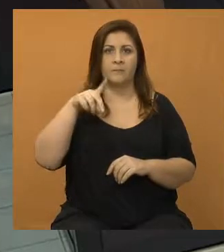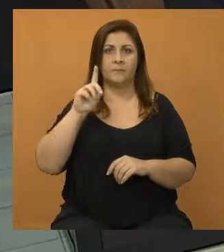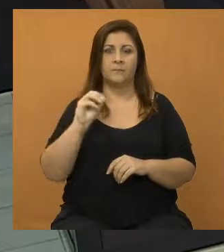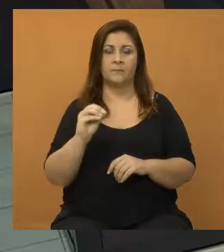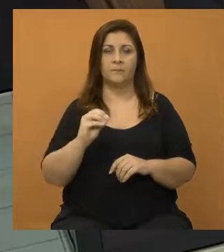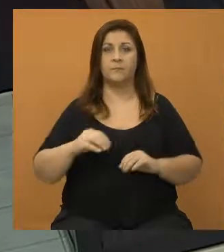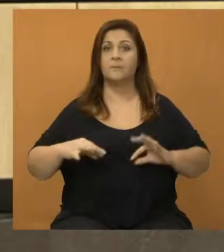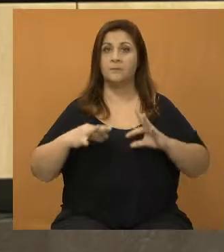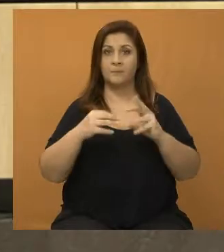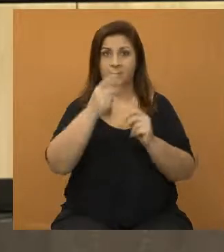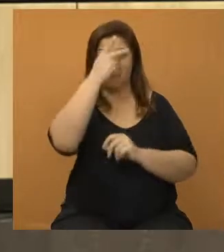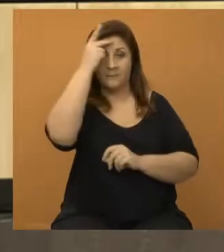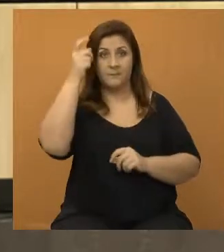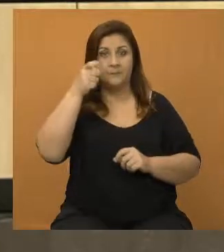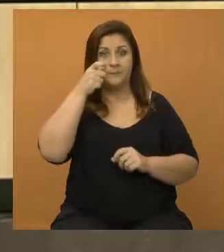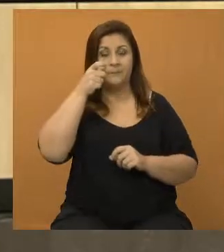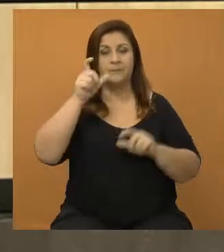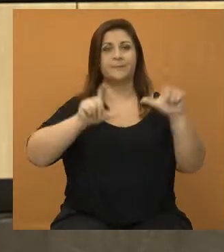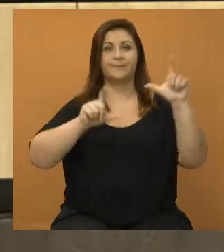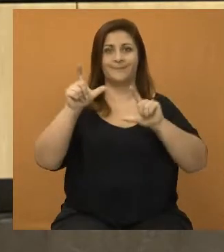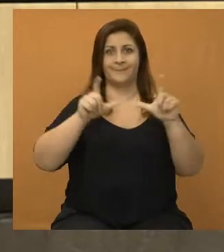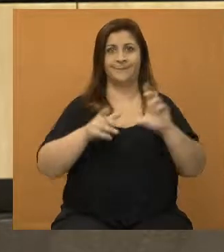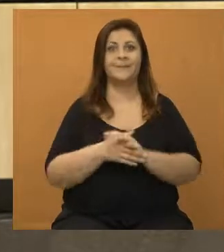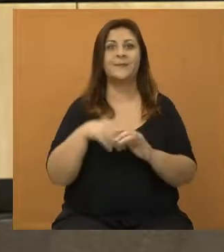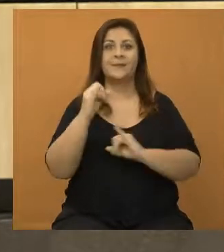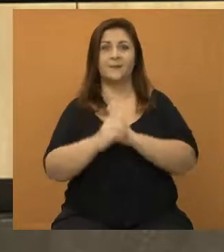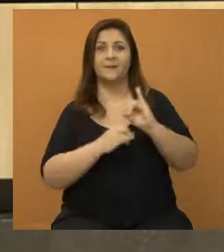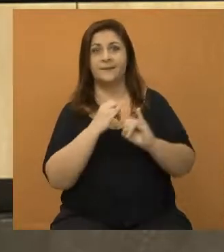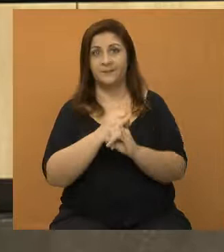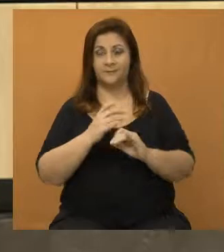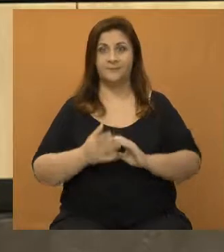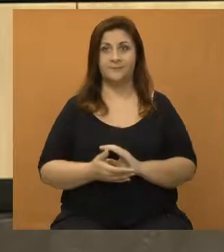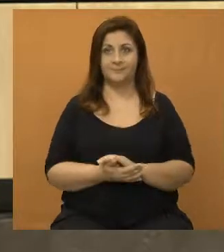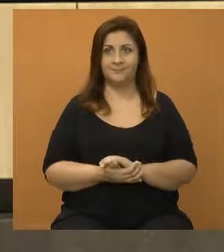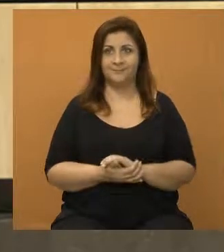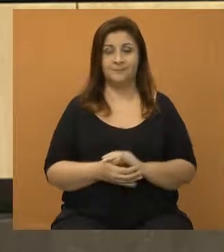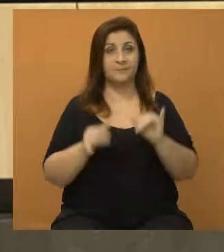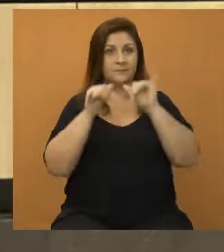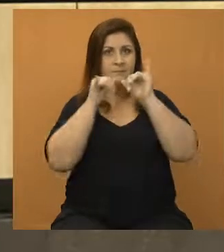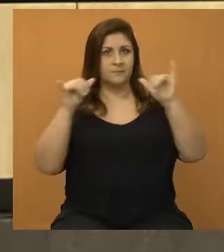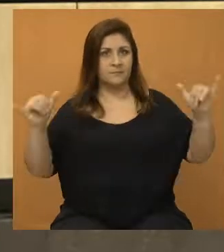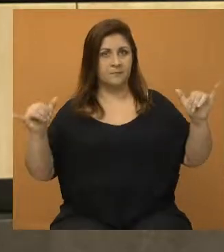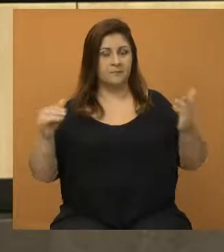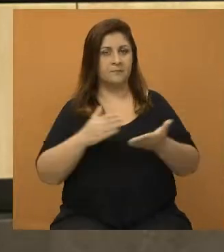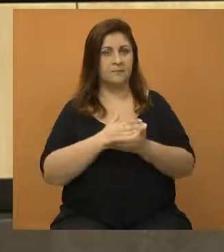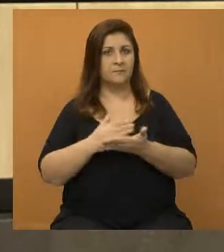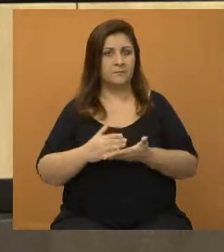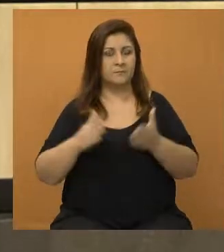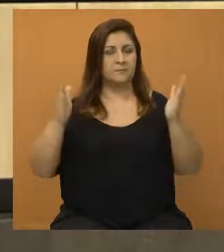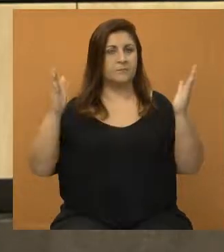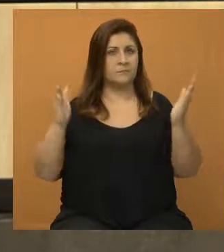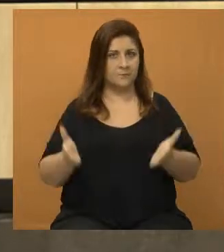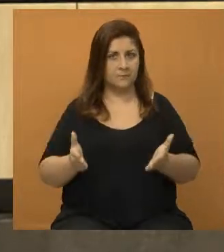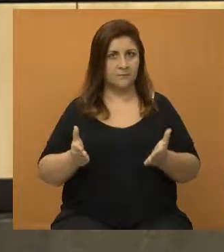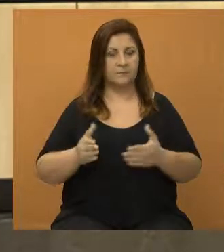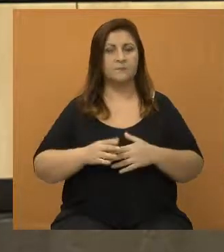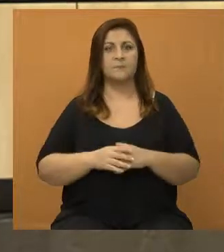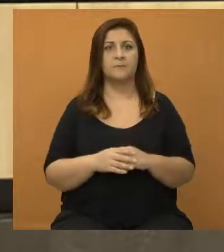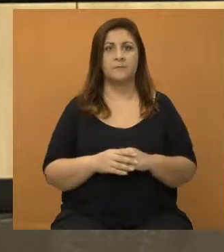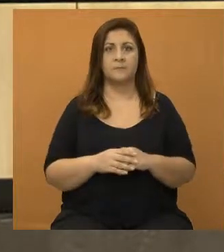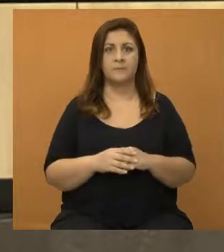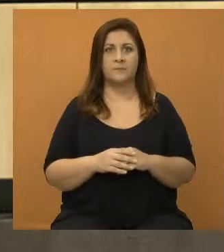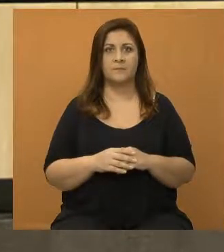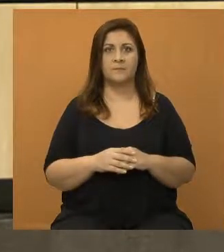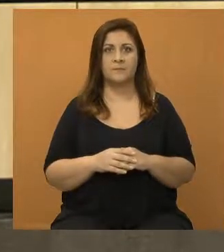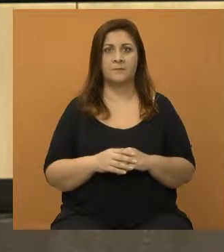e todos os telespectadores da TV Câmara, internautas, e declaro aberta a presente audiência pública